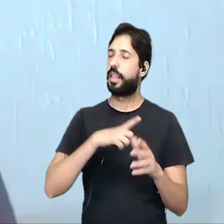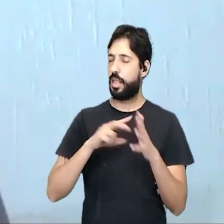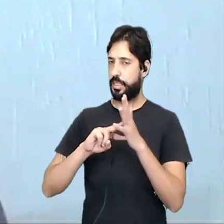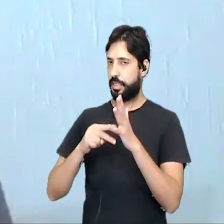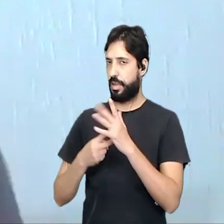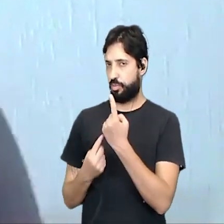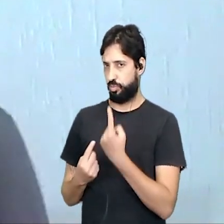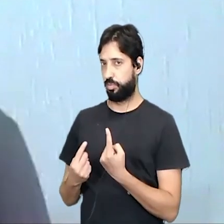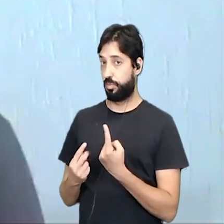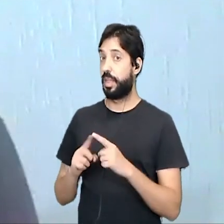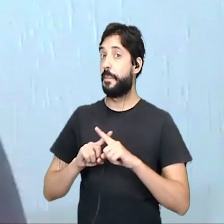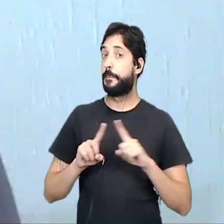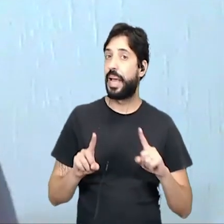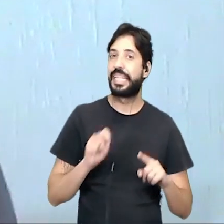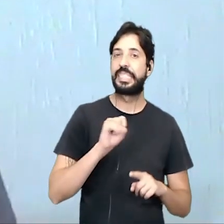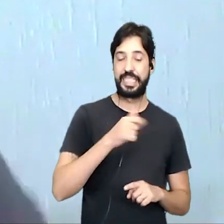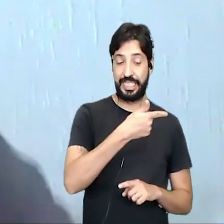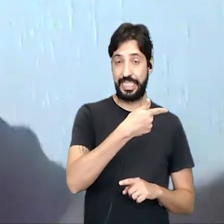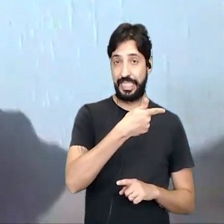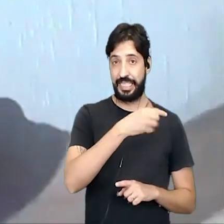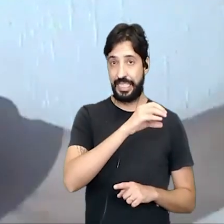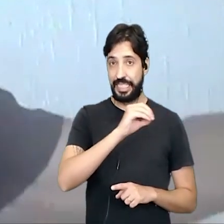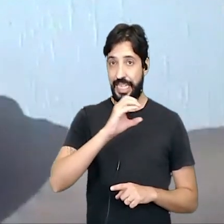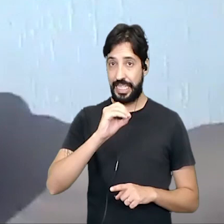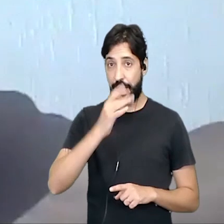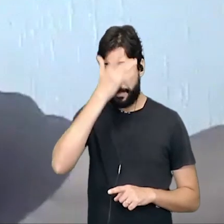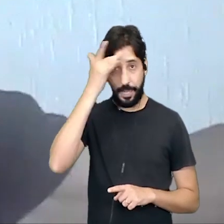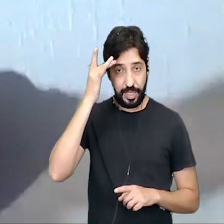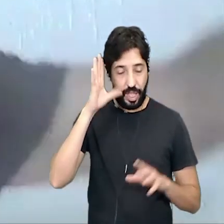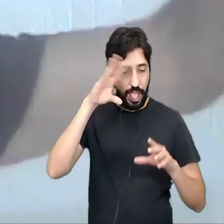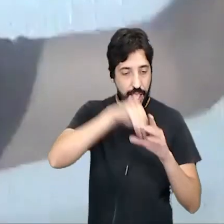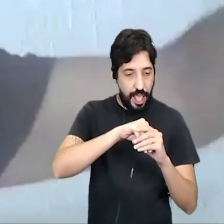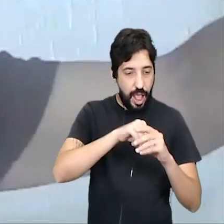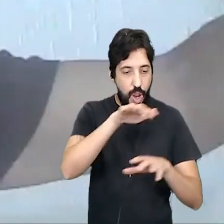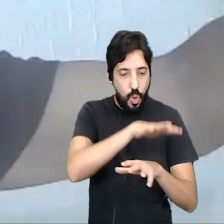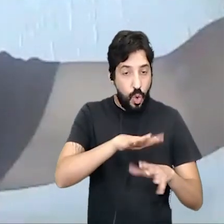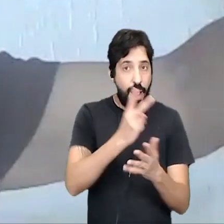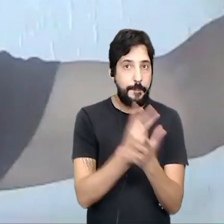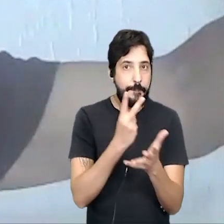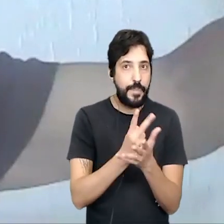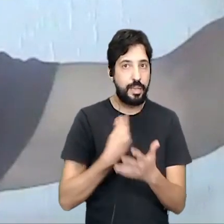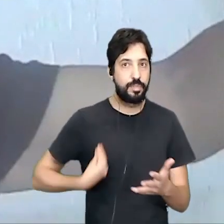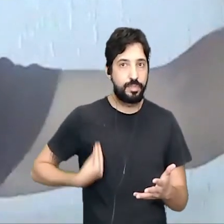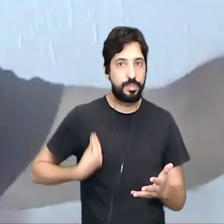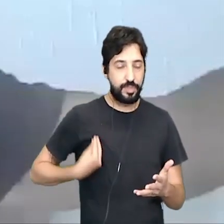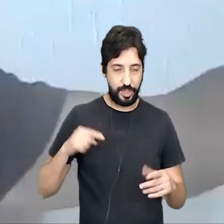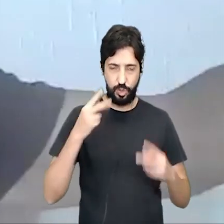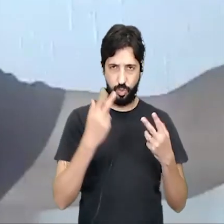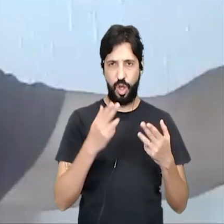floresta, vai ter um sentido. Mas 700 pessoas dentro do mesmo ambiente,